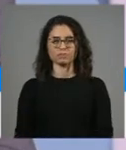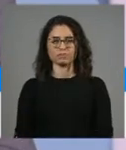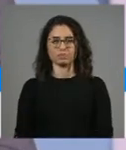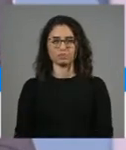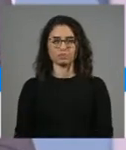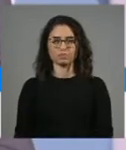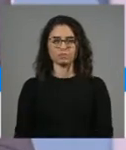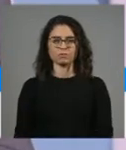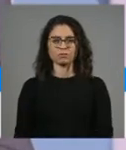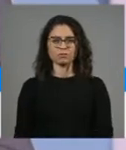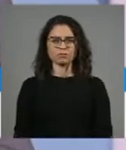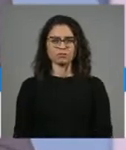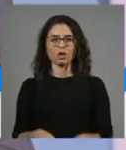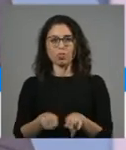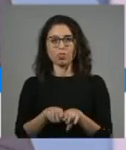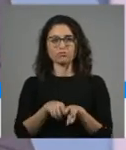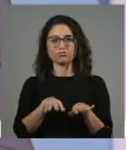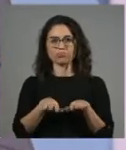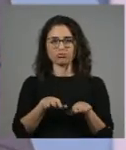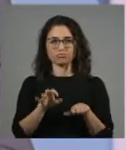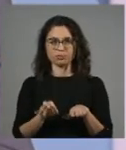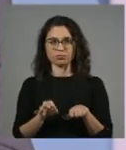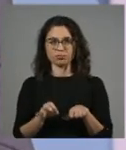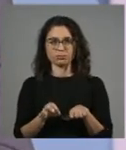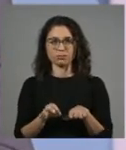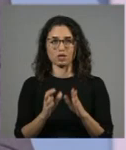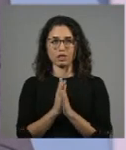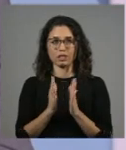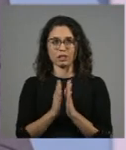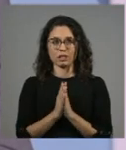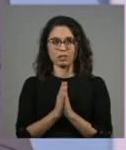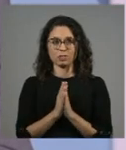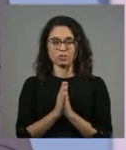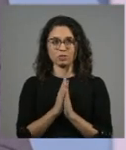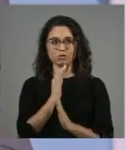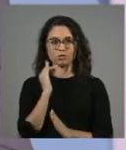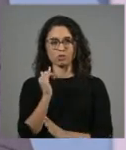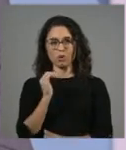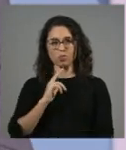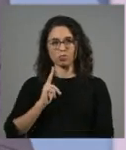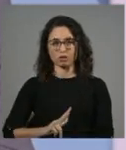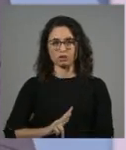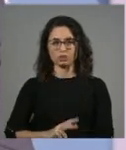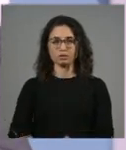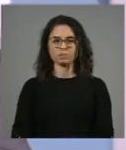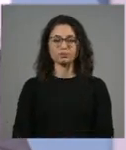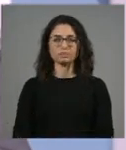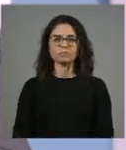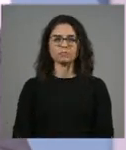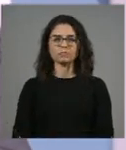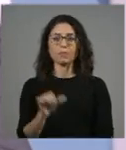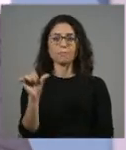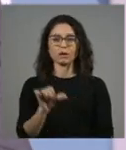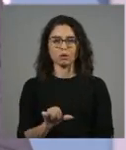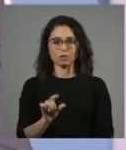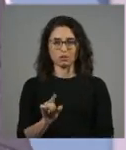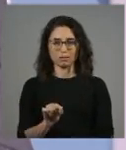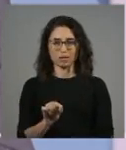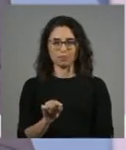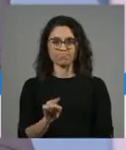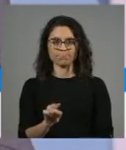é um terremoto turco para a igreja institucional portuguesa E pior do que isso é